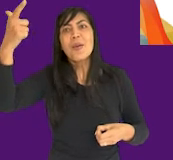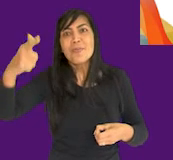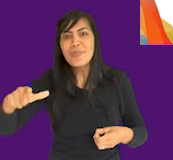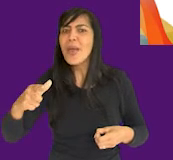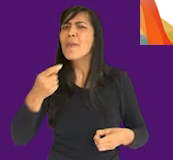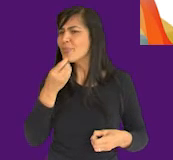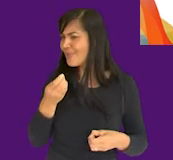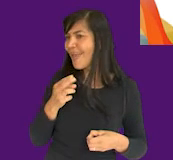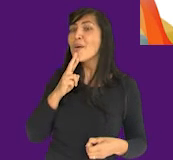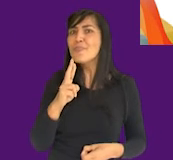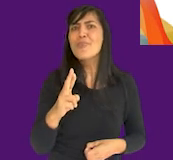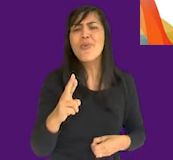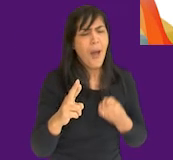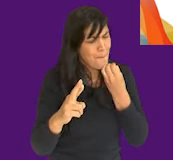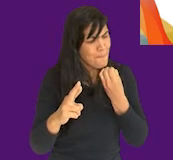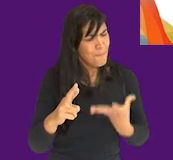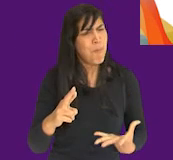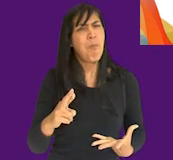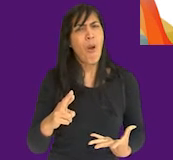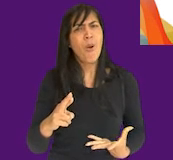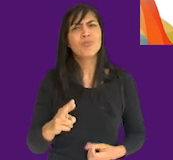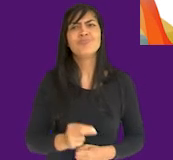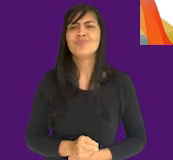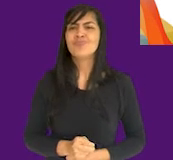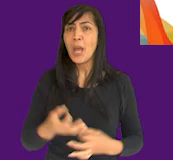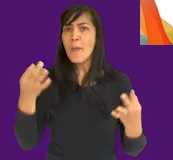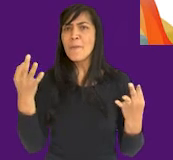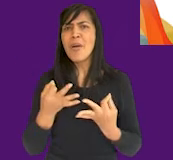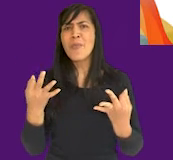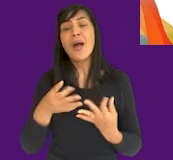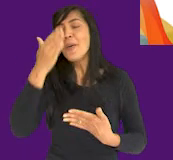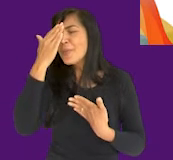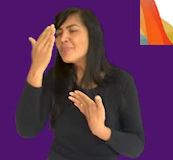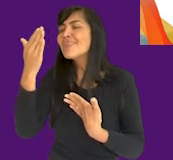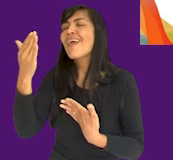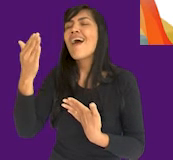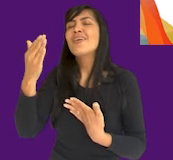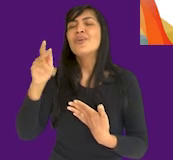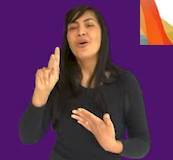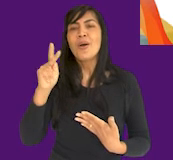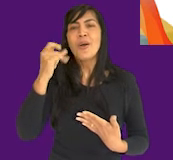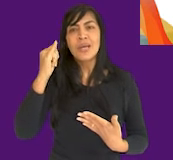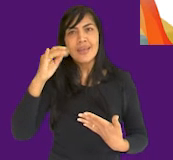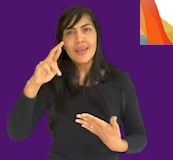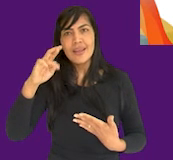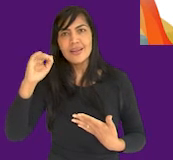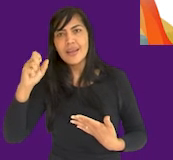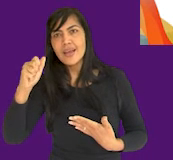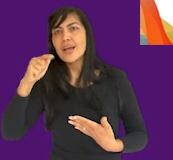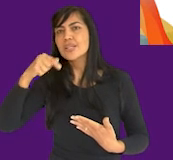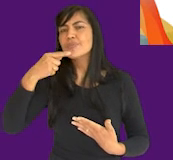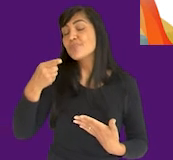novamente novamente para que os resultados Realmente são significativos excelente muito obrigado do teu patel